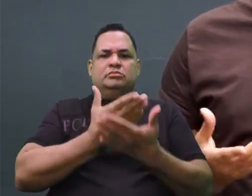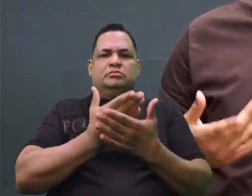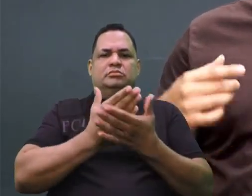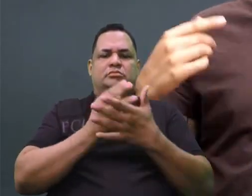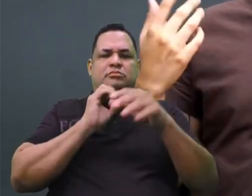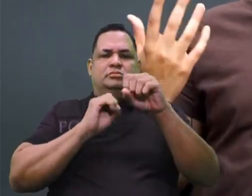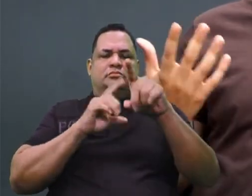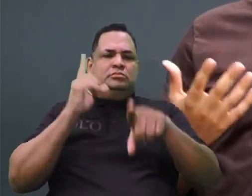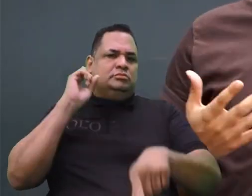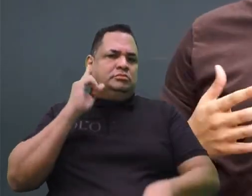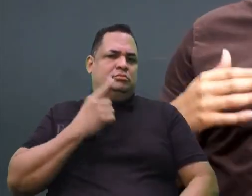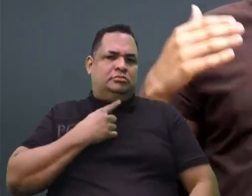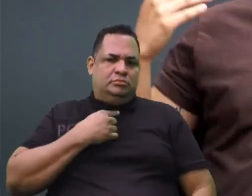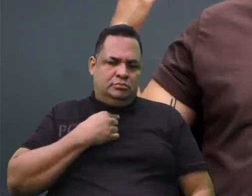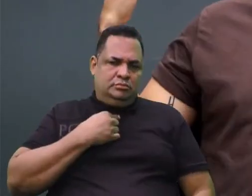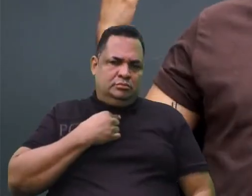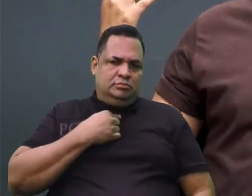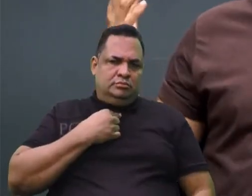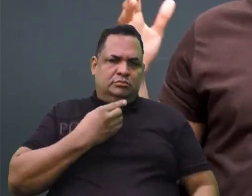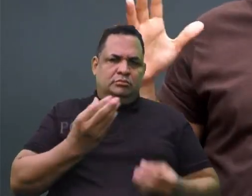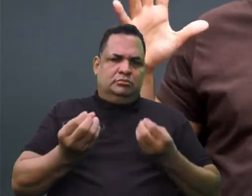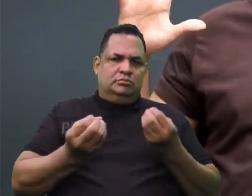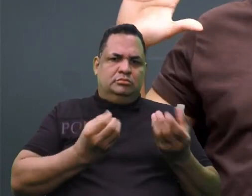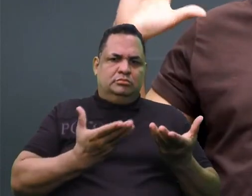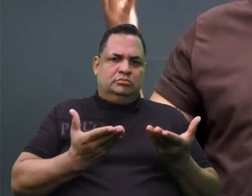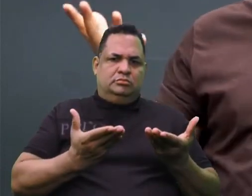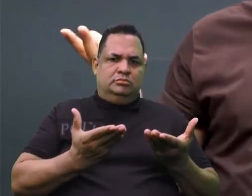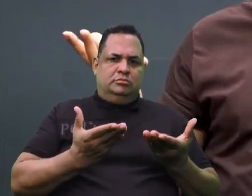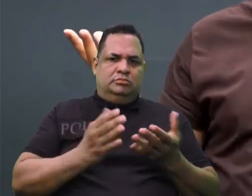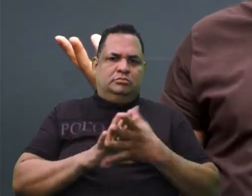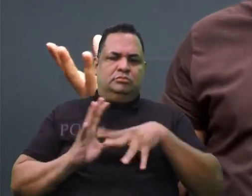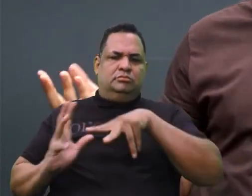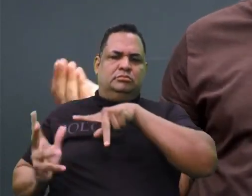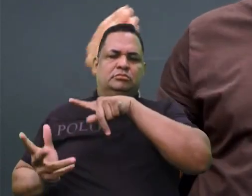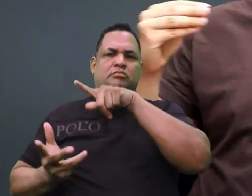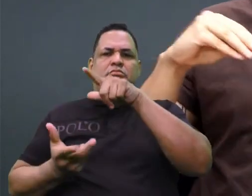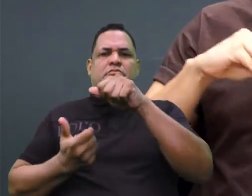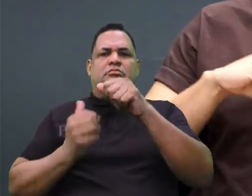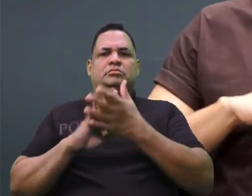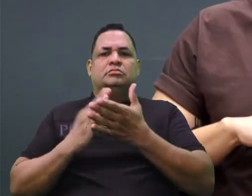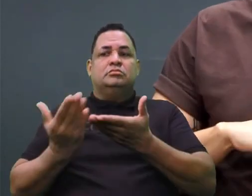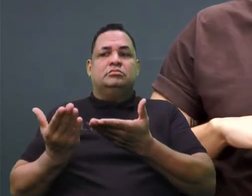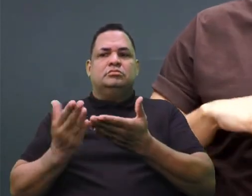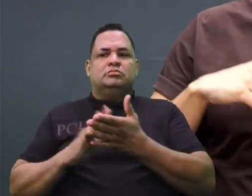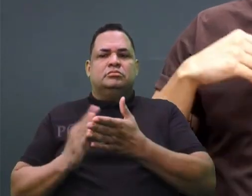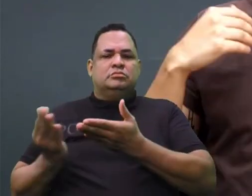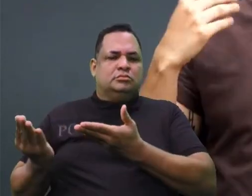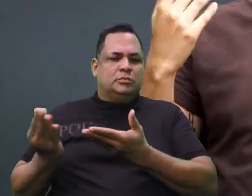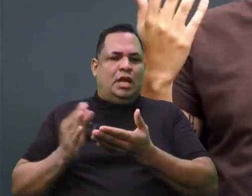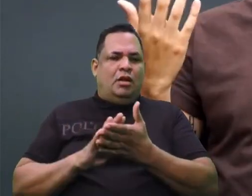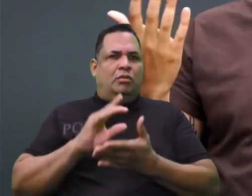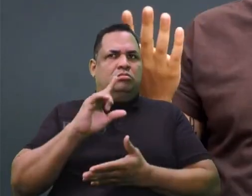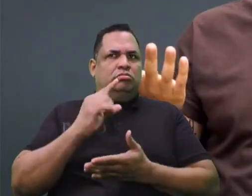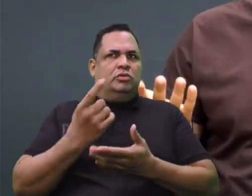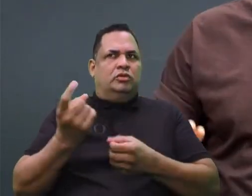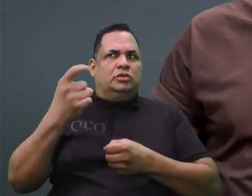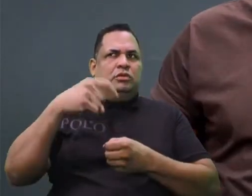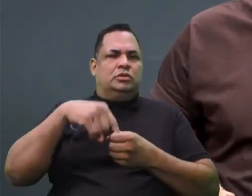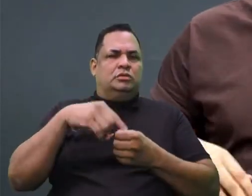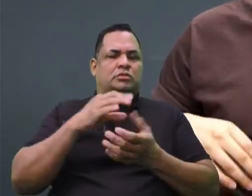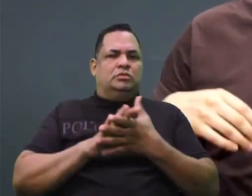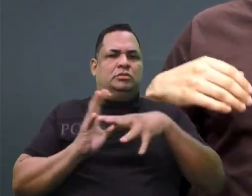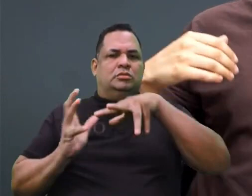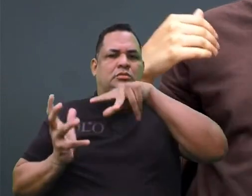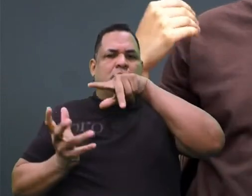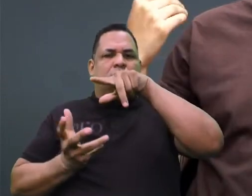educação de surdos a nível de mundo, trazendo um pouquinho para o Brasil, Ernest